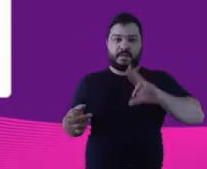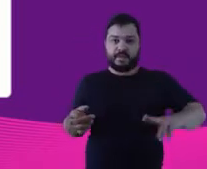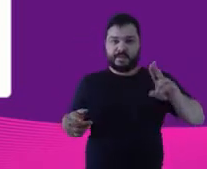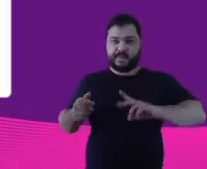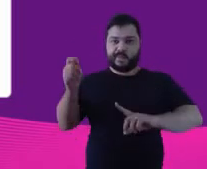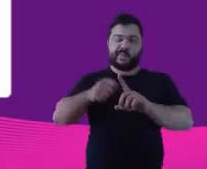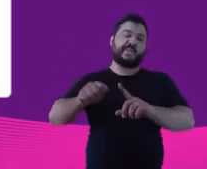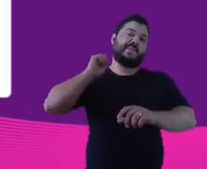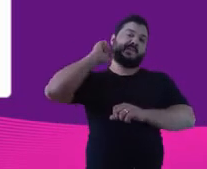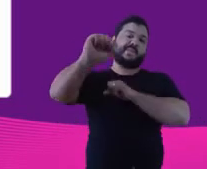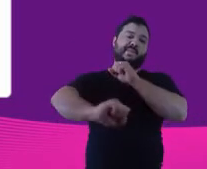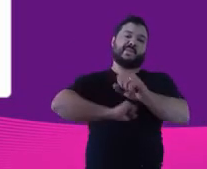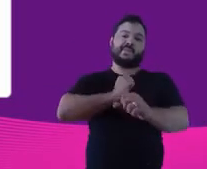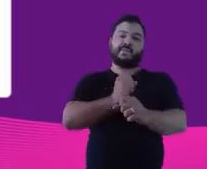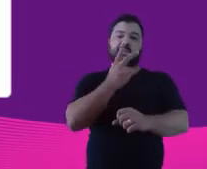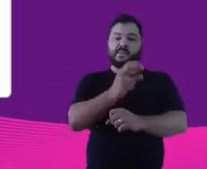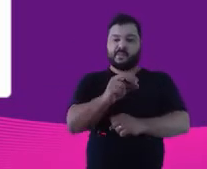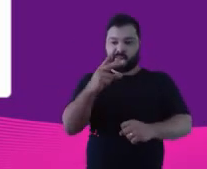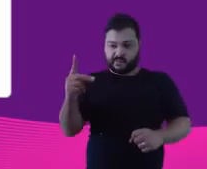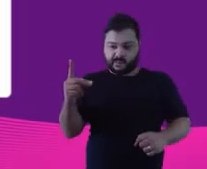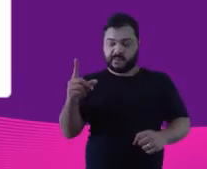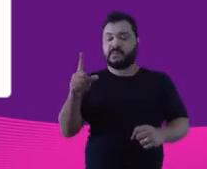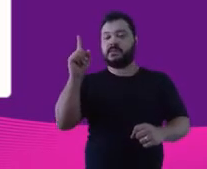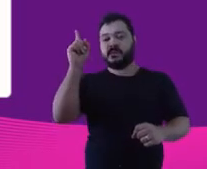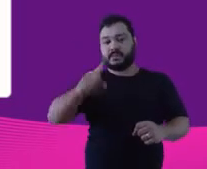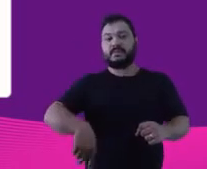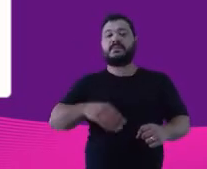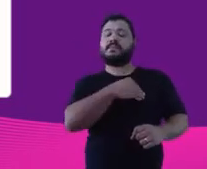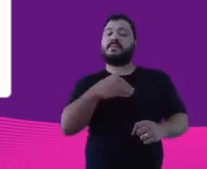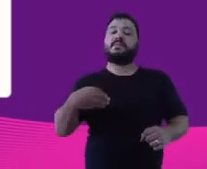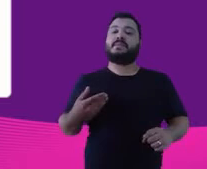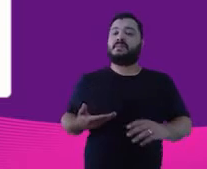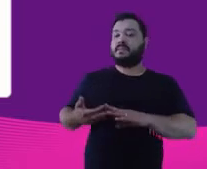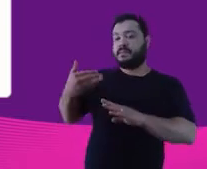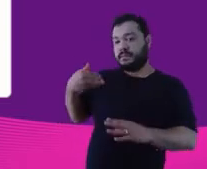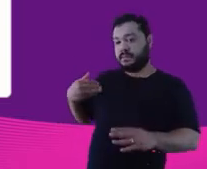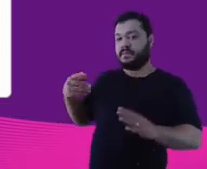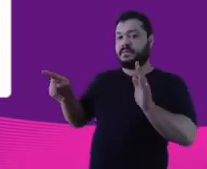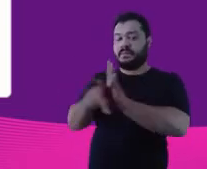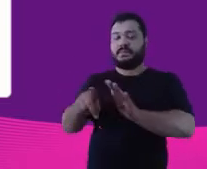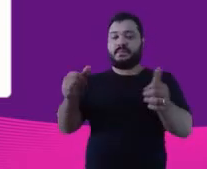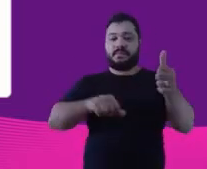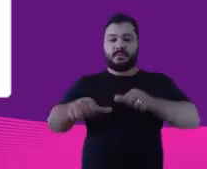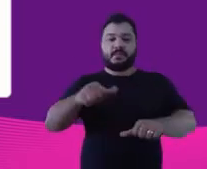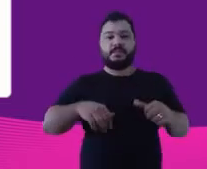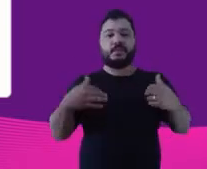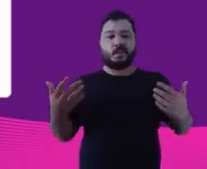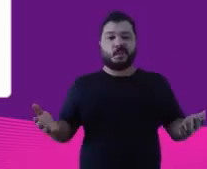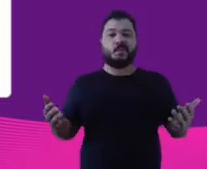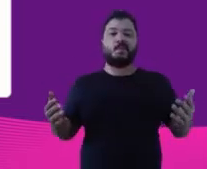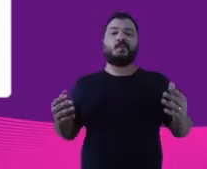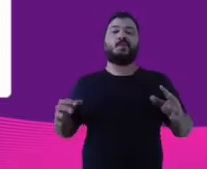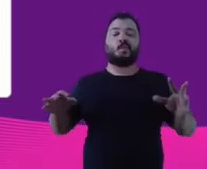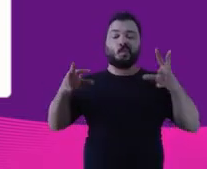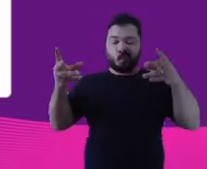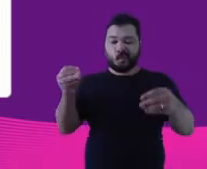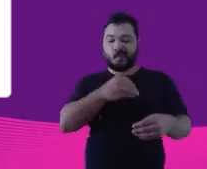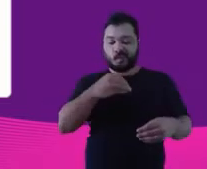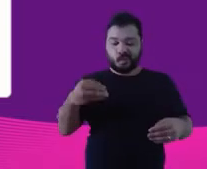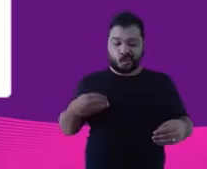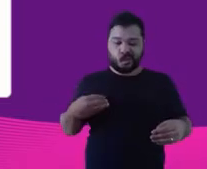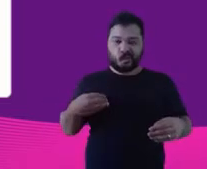de 2021, e esses são os exames últimos dele de laboratório. Então, assim, todos os exames